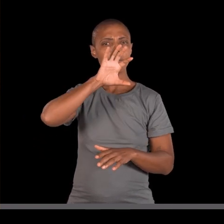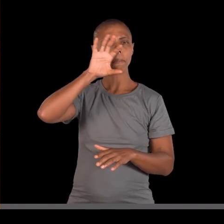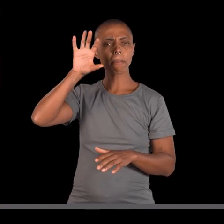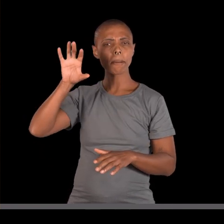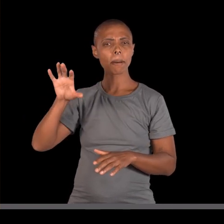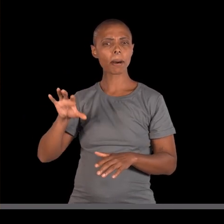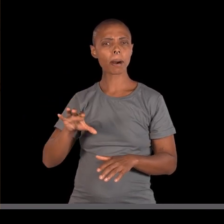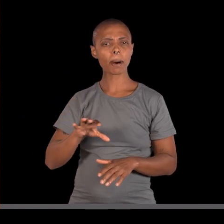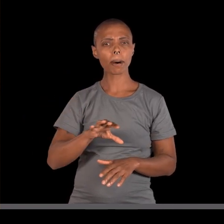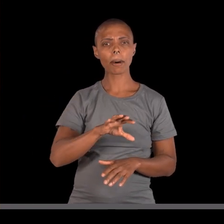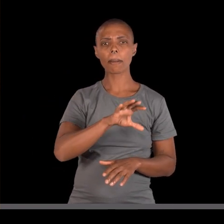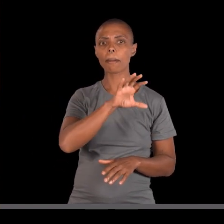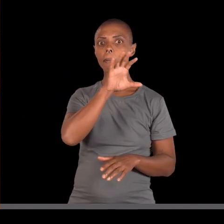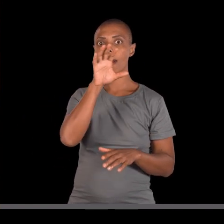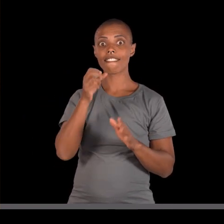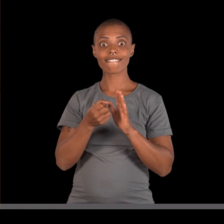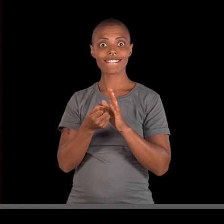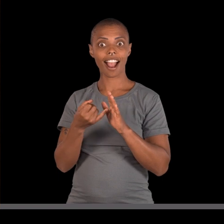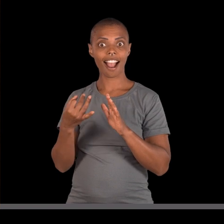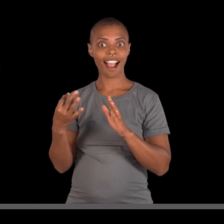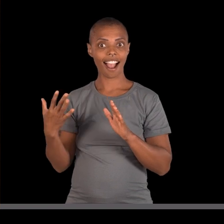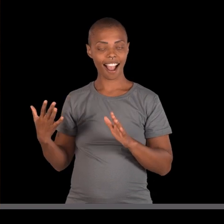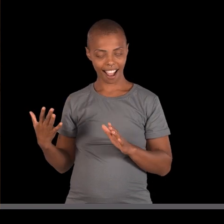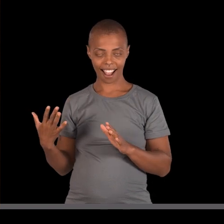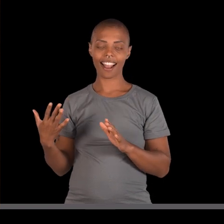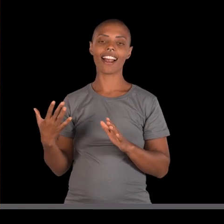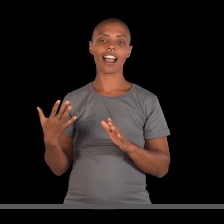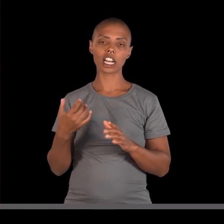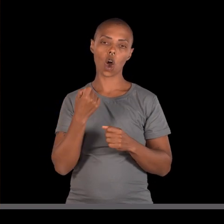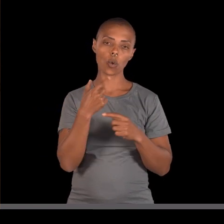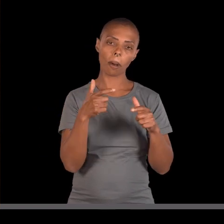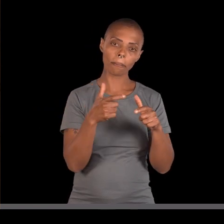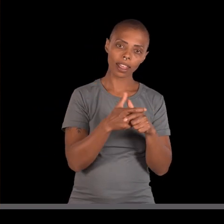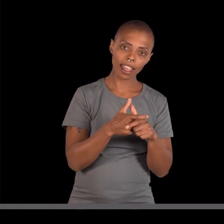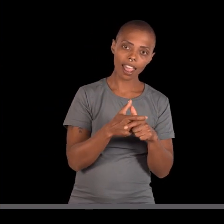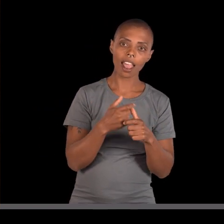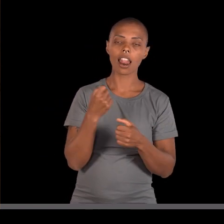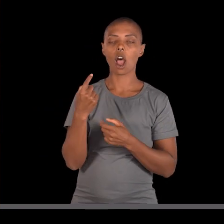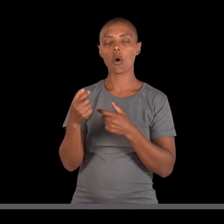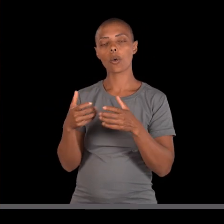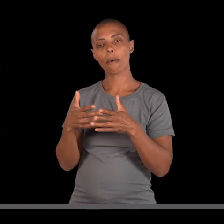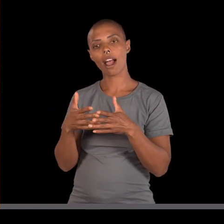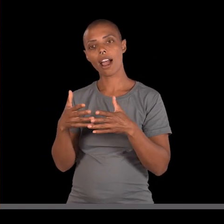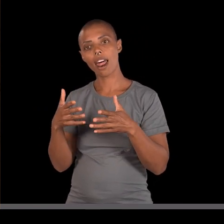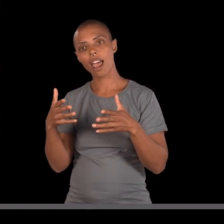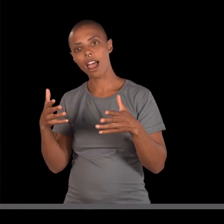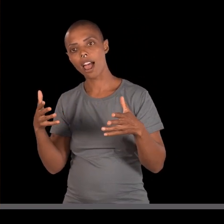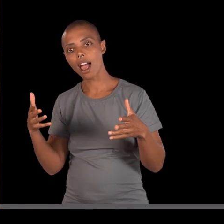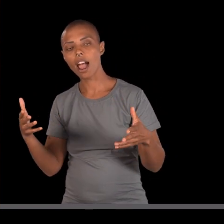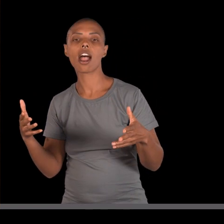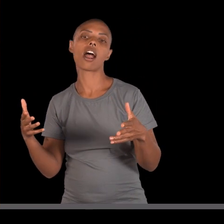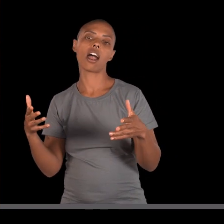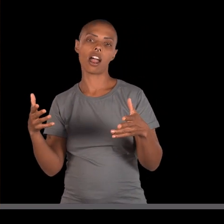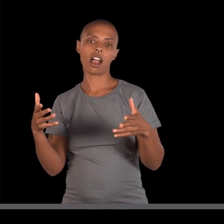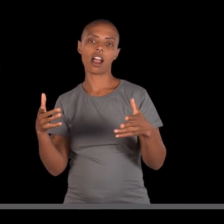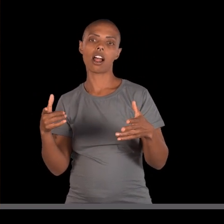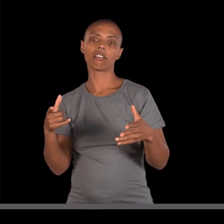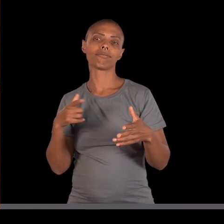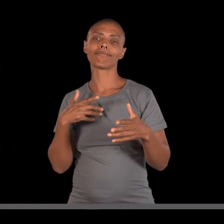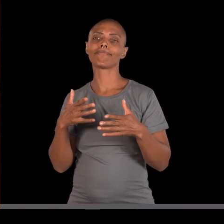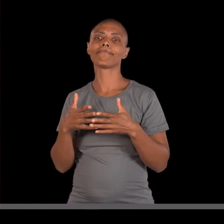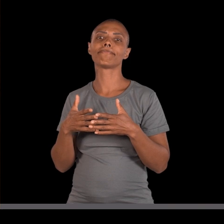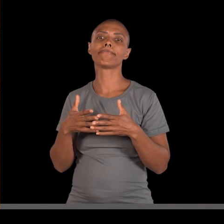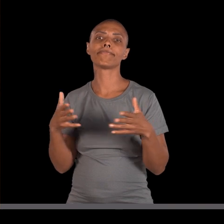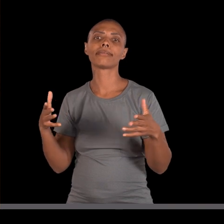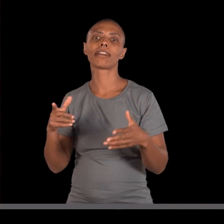muitas ilhas, tá? Você vai ter aí centenas de ilhas no continente americano, ilhas muito pequenas,